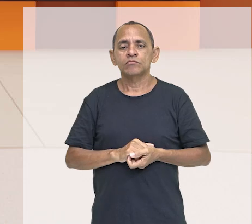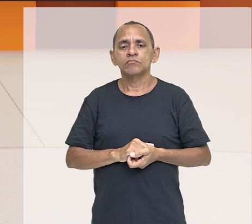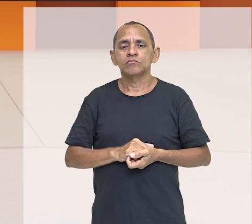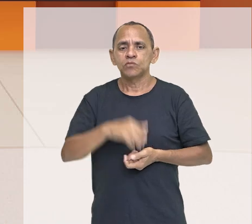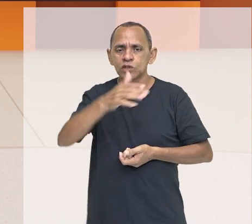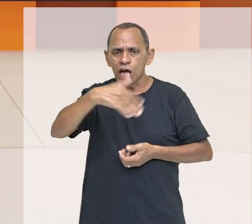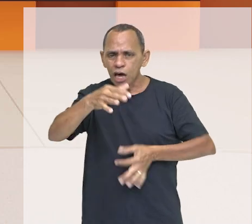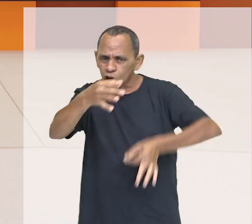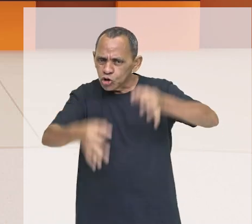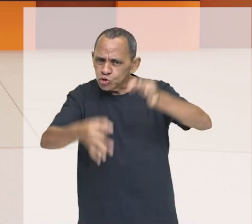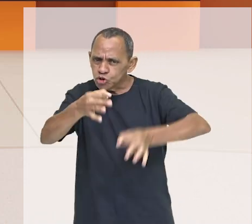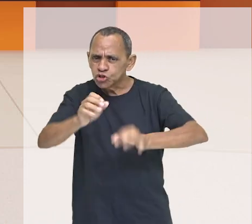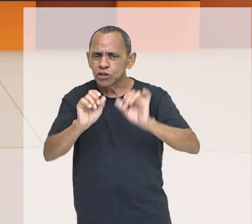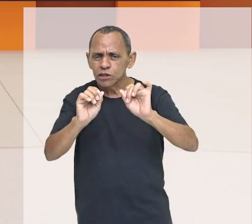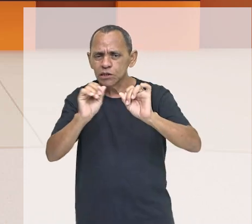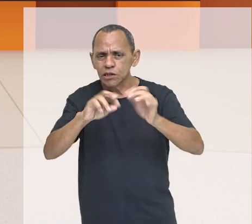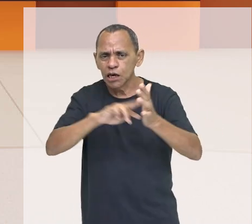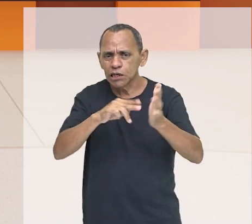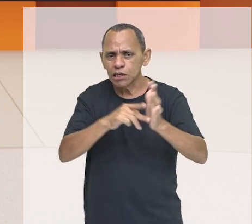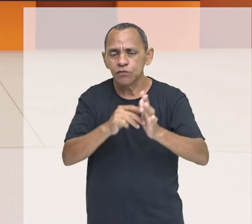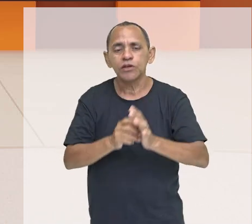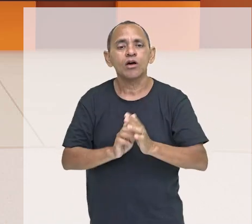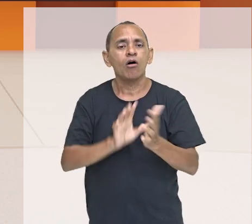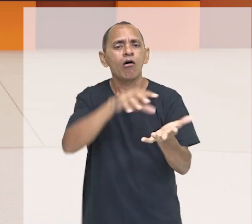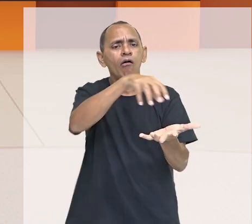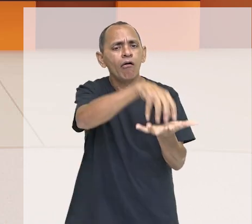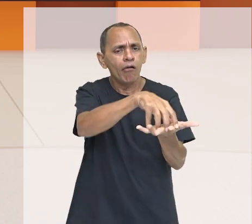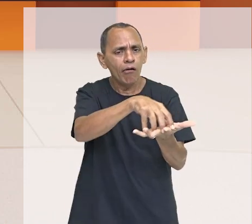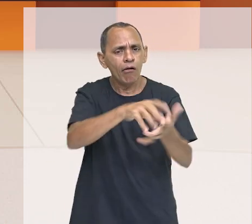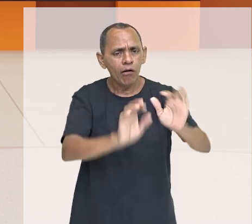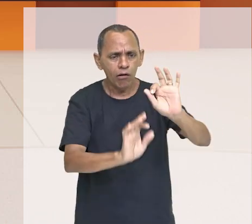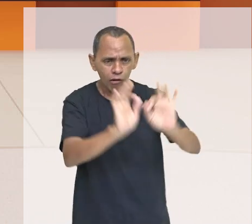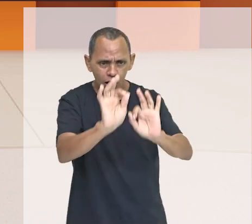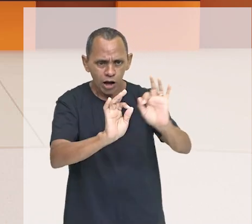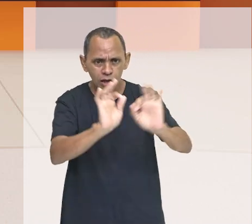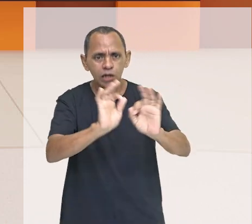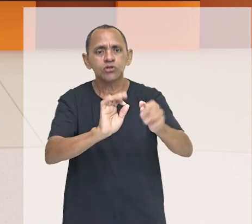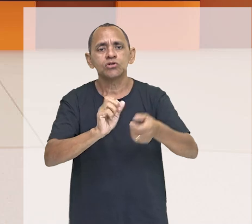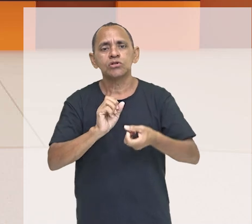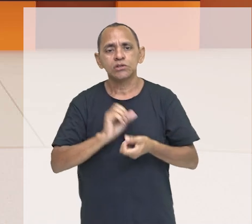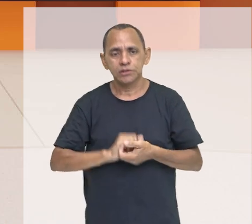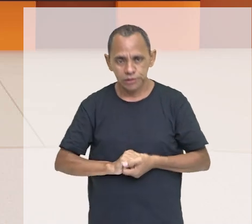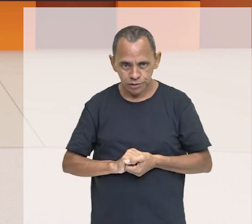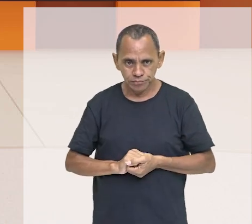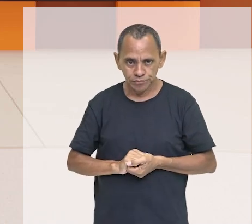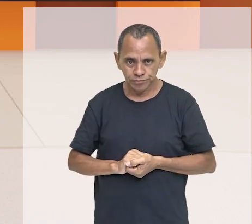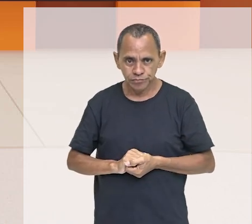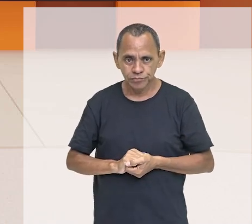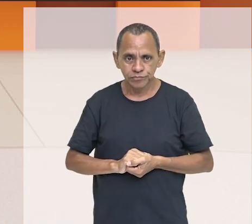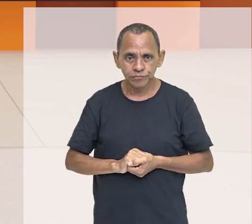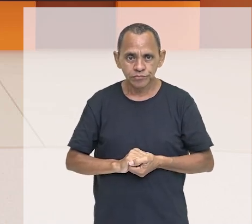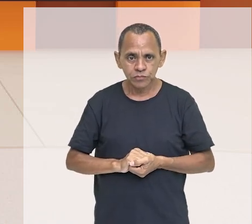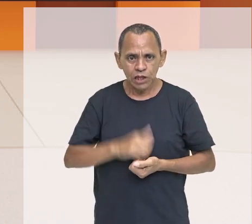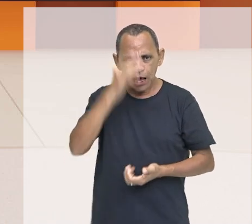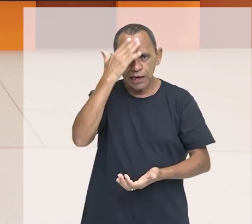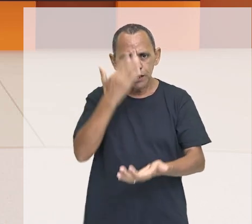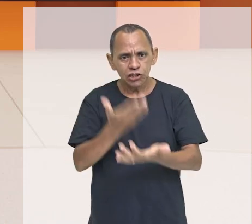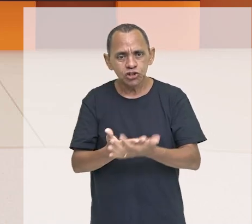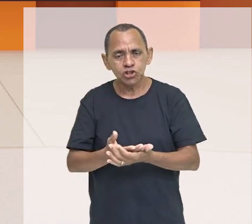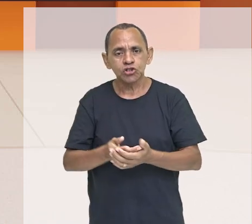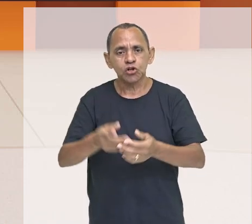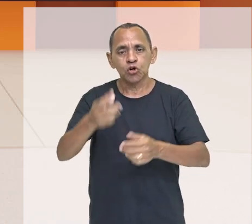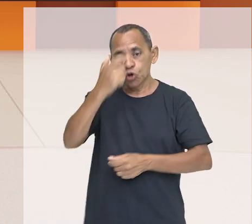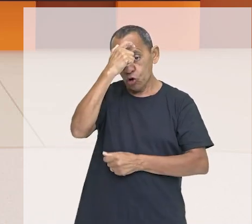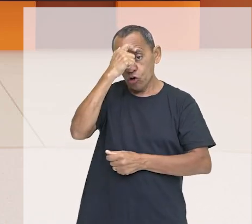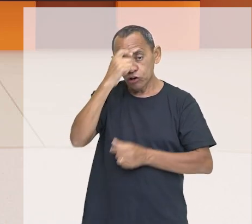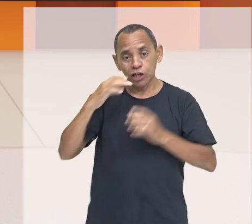Juridicamente, são organizações de direito privado que congregam cidadãos com